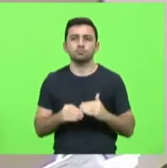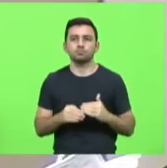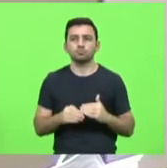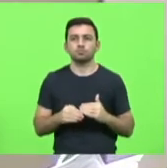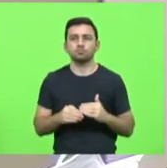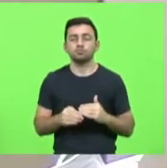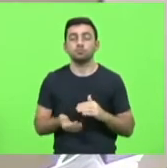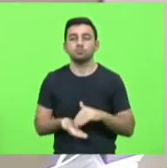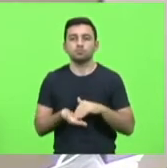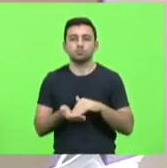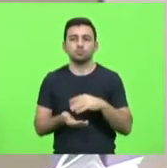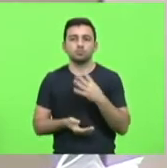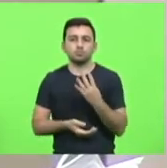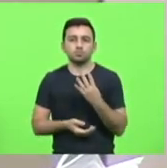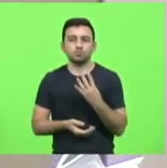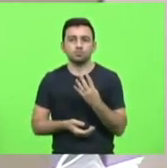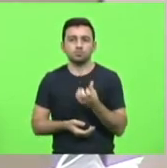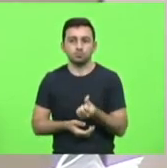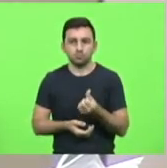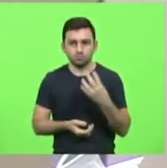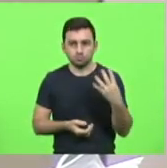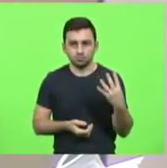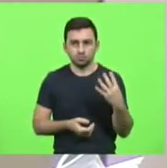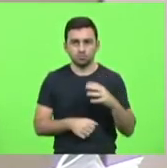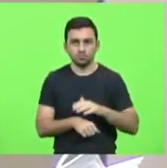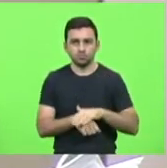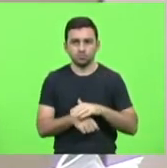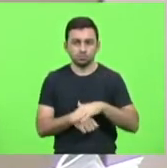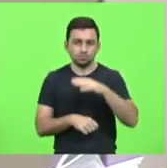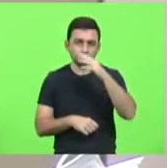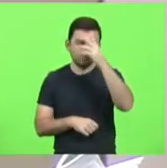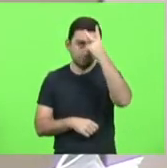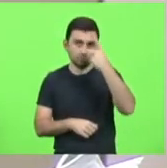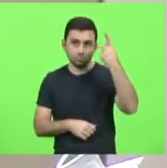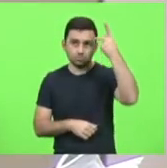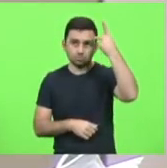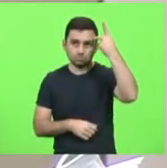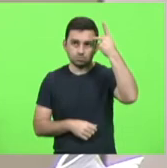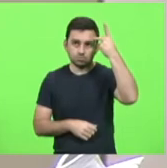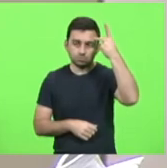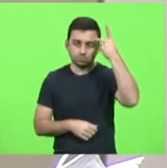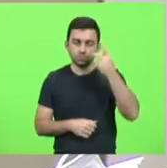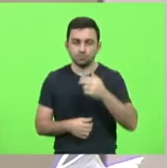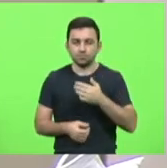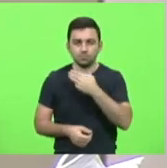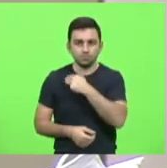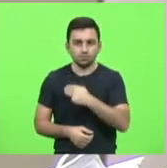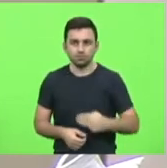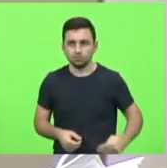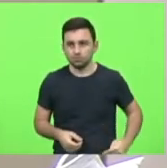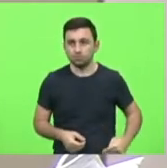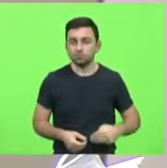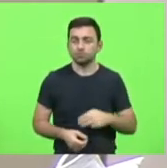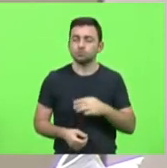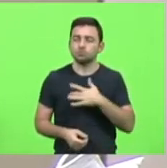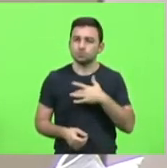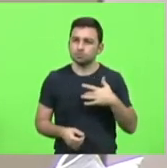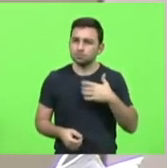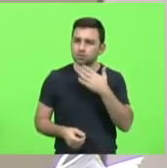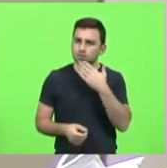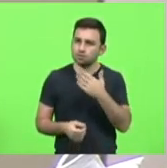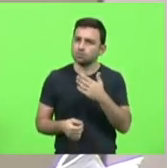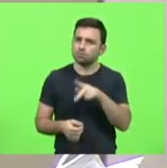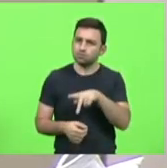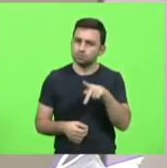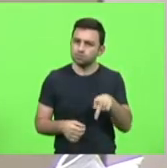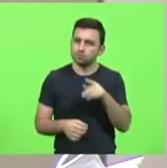unanimidade. Moção 464, autor deputada Paulinha, apelando ao ministro da Saúde que promova a inclusão dos professores e